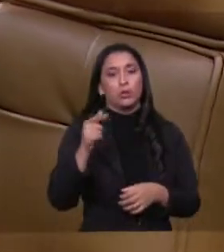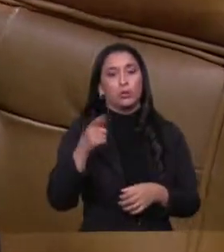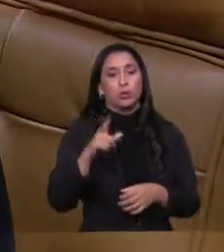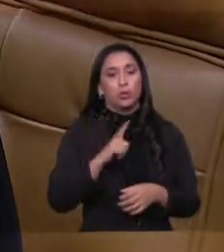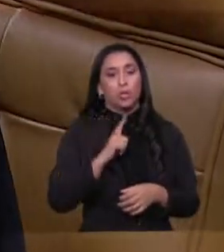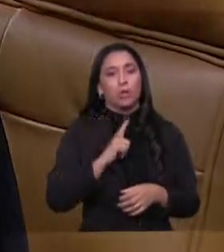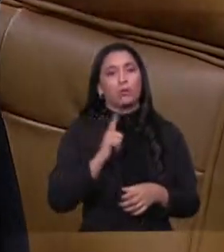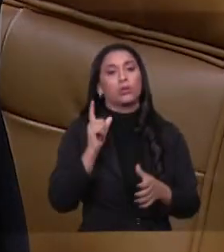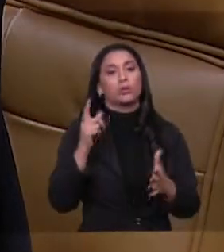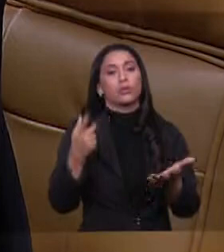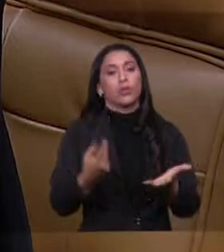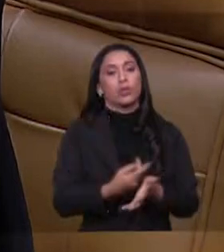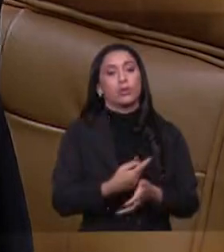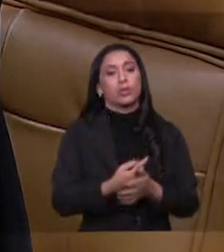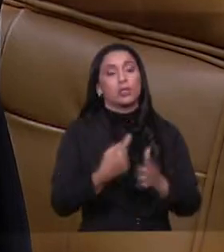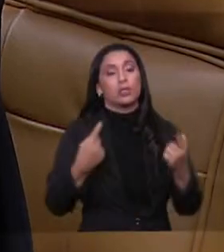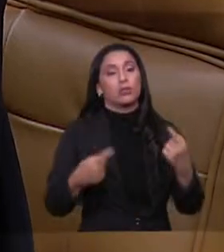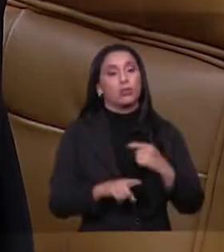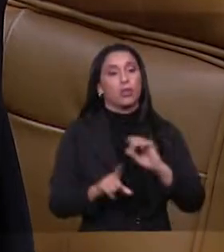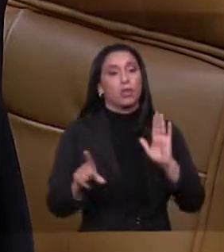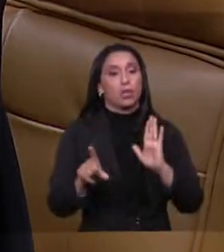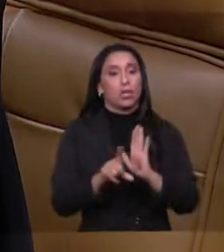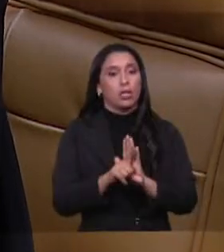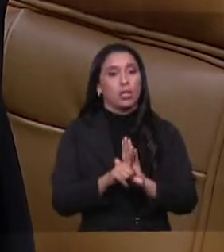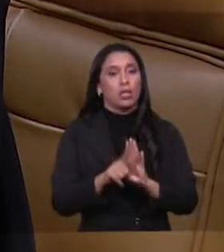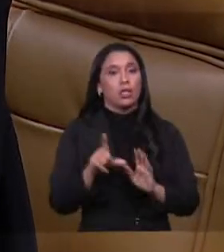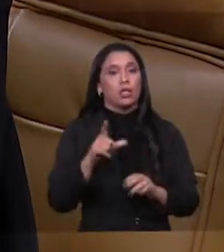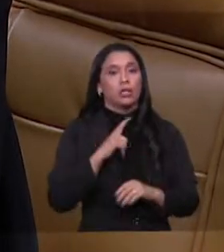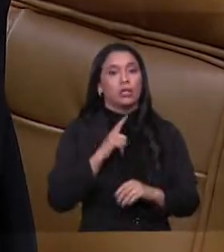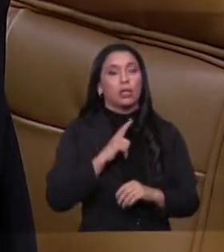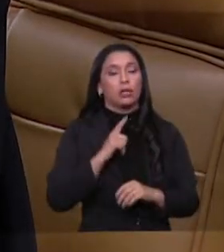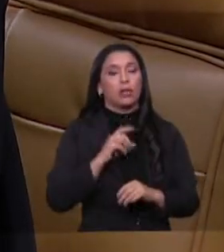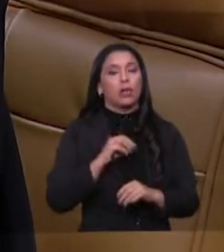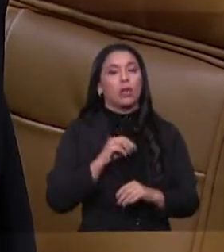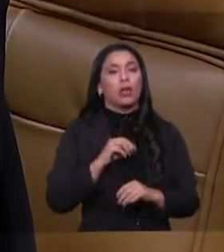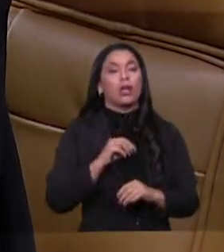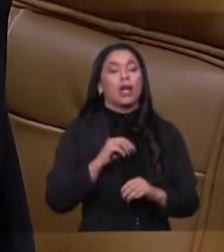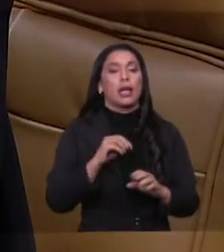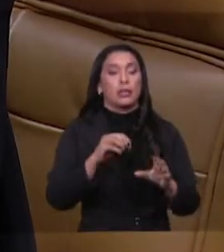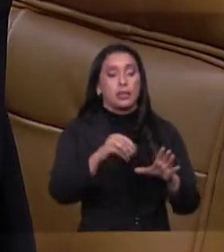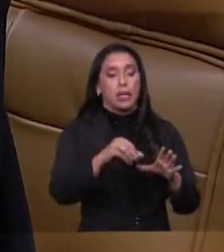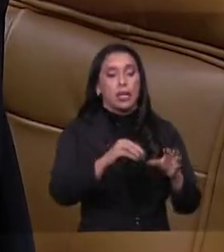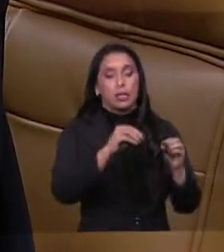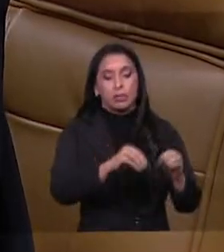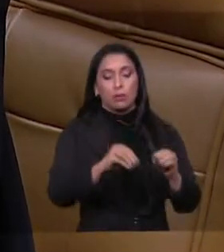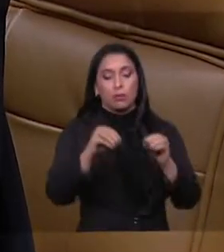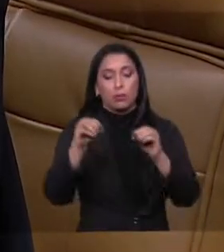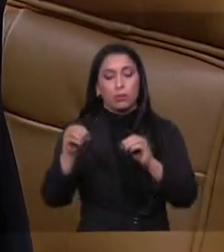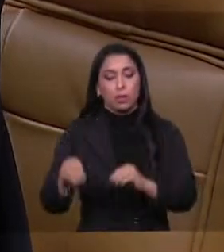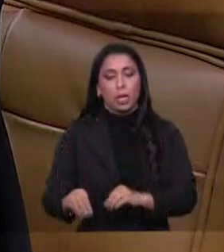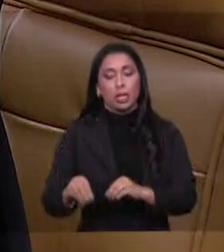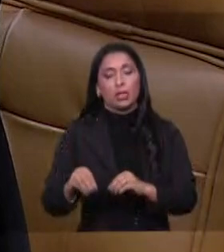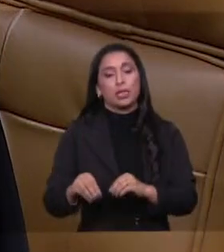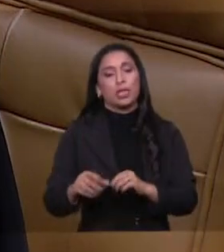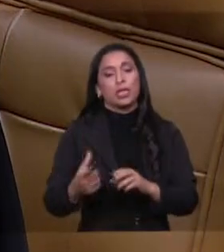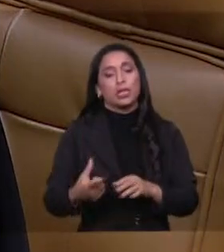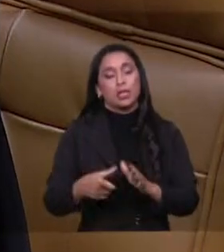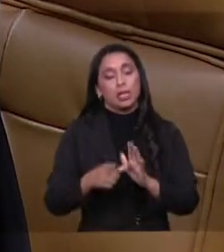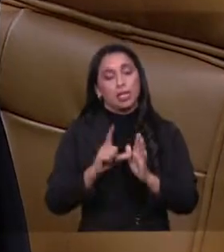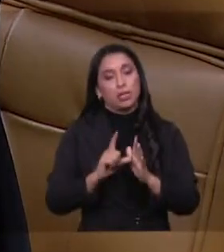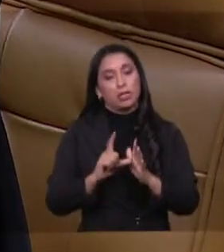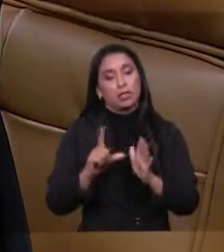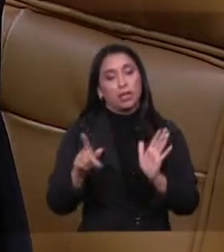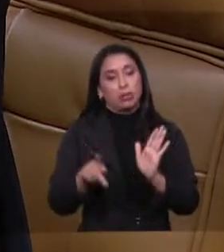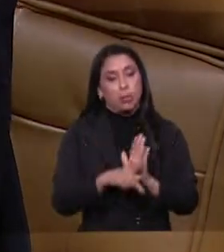eles incorrido em ato ilegal, promovendo a transferência de terras supostamente dominicais